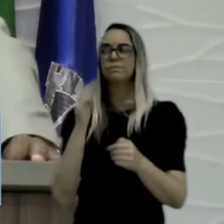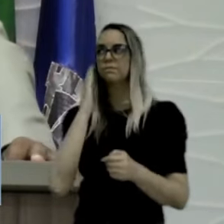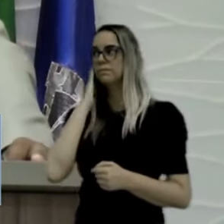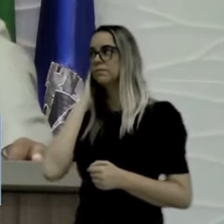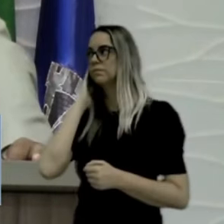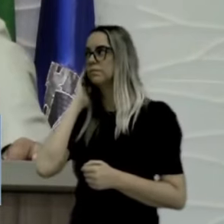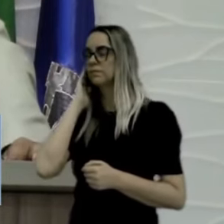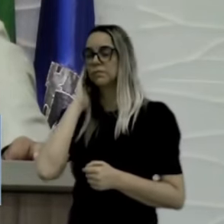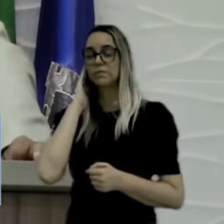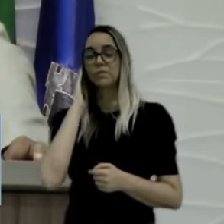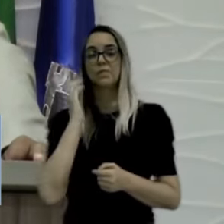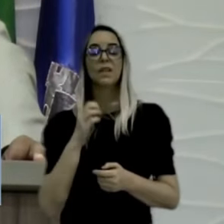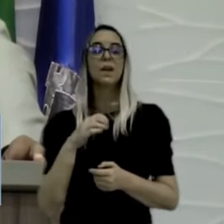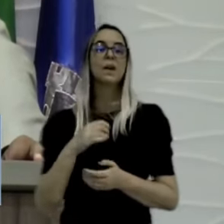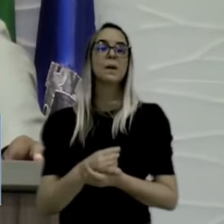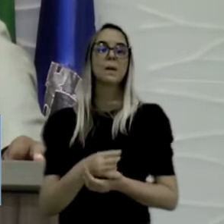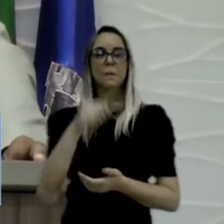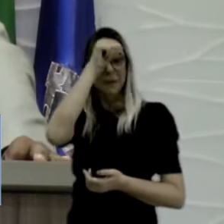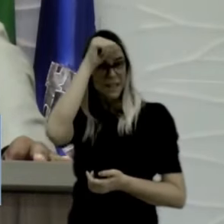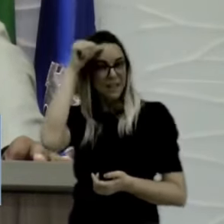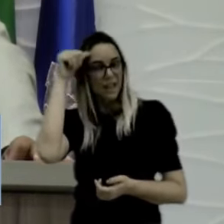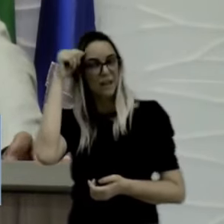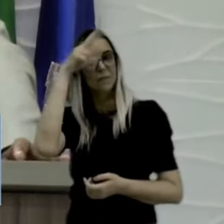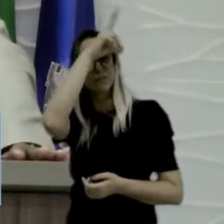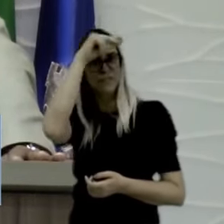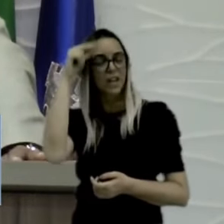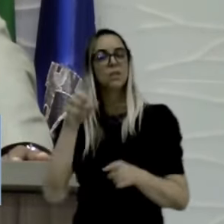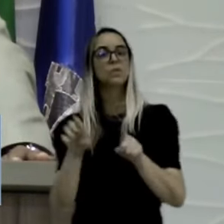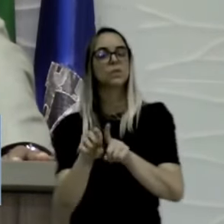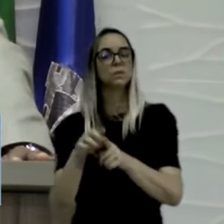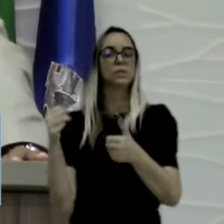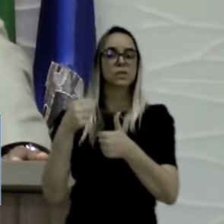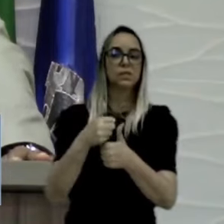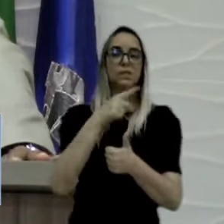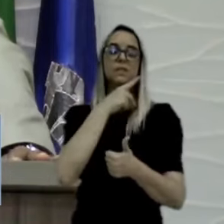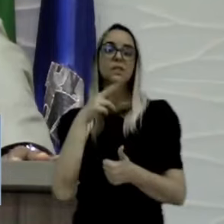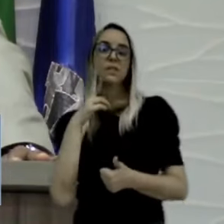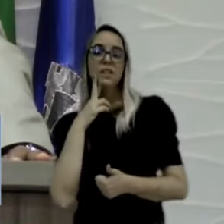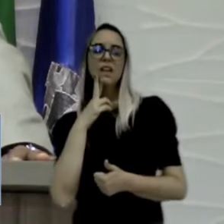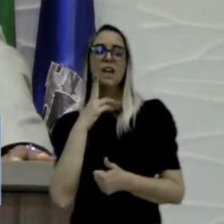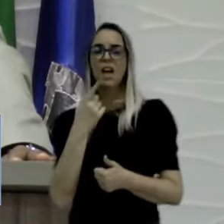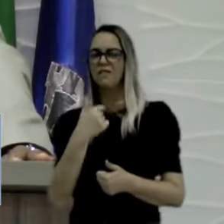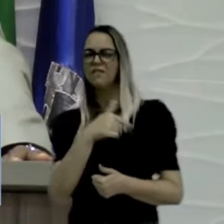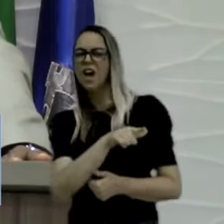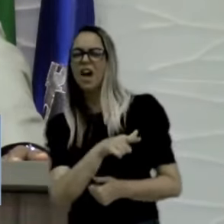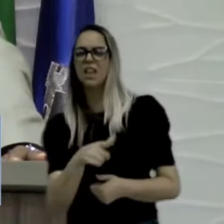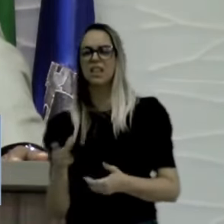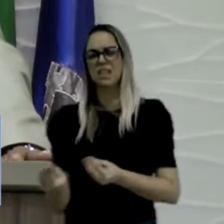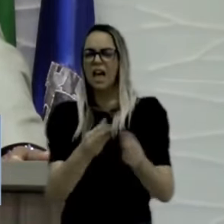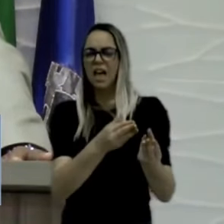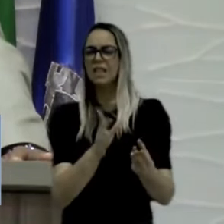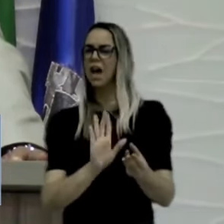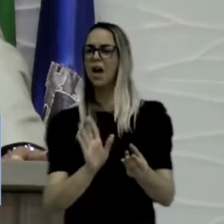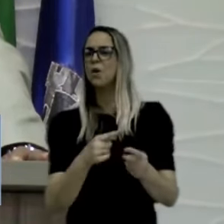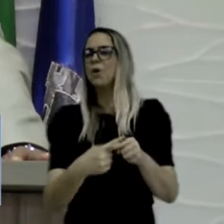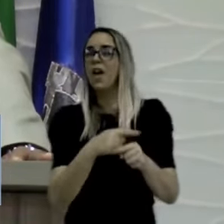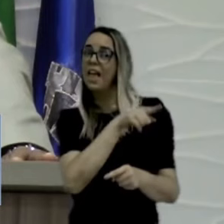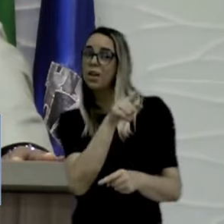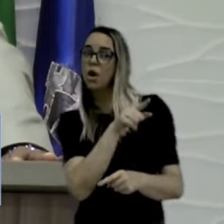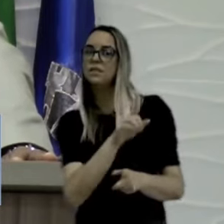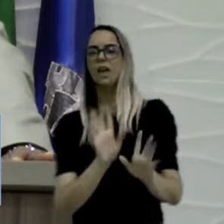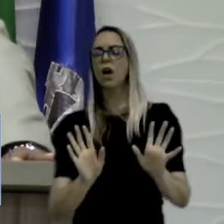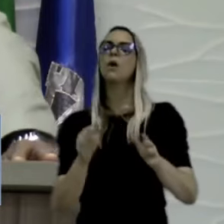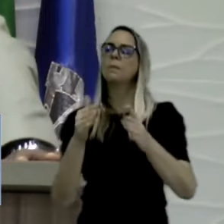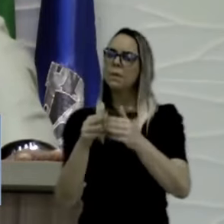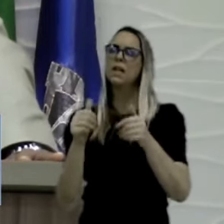encarar porque bate até o prefeito, o Paulo Reinato é o vice, dizer assim, não vou mandar as coisas porque é ele, não. Tem que mandar, tem que pedir, tem que vir